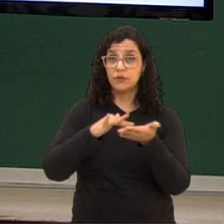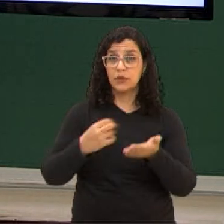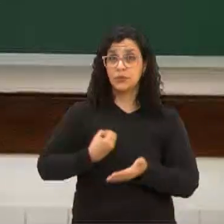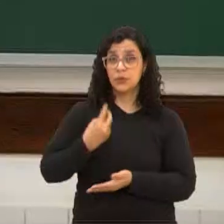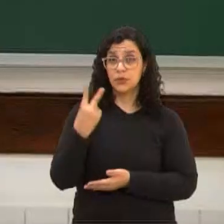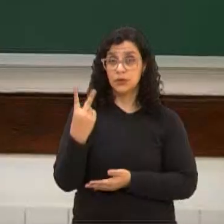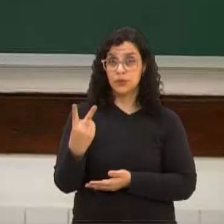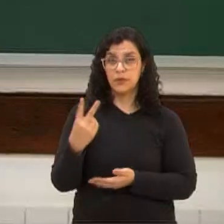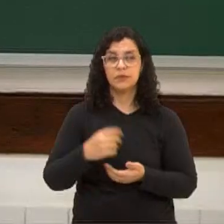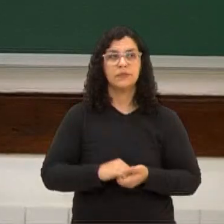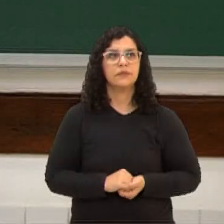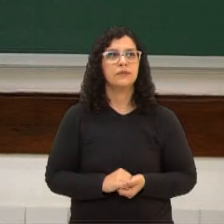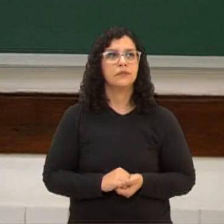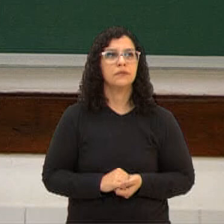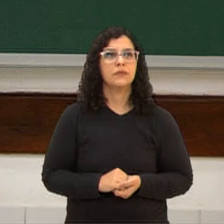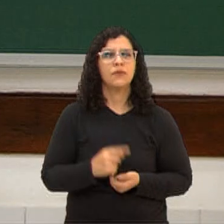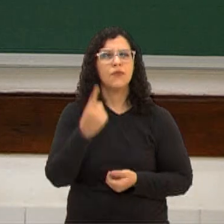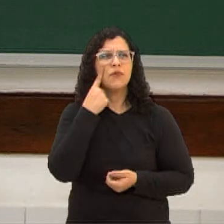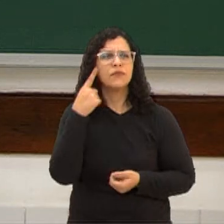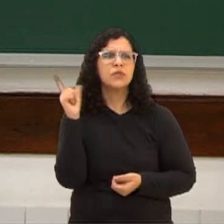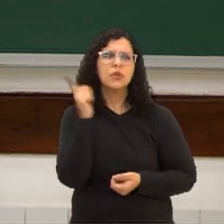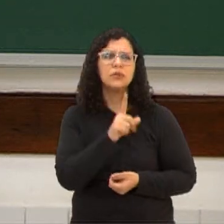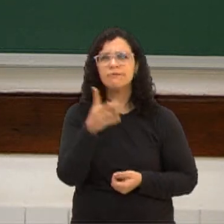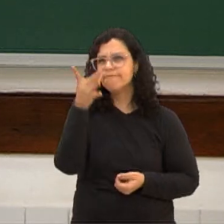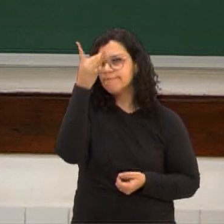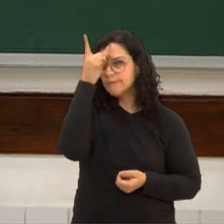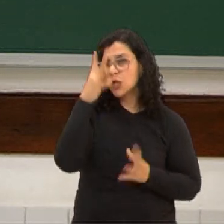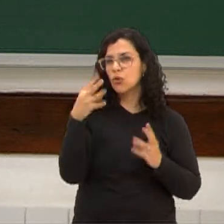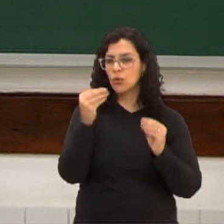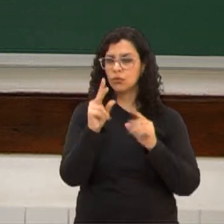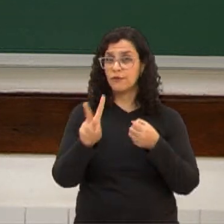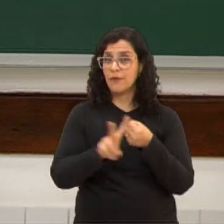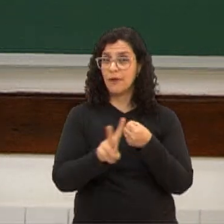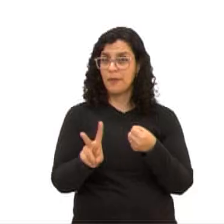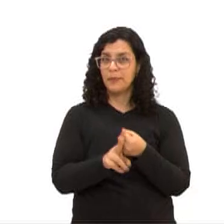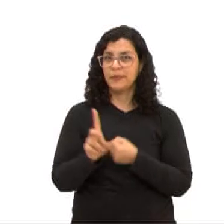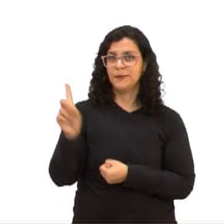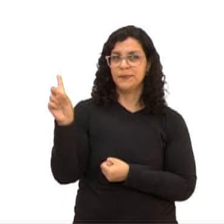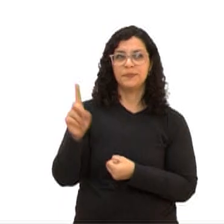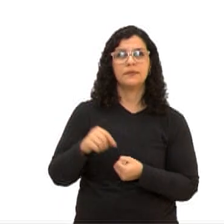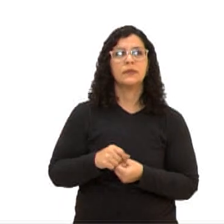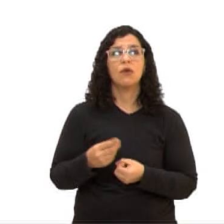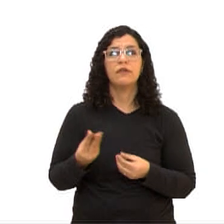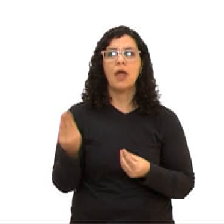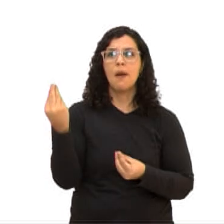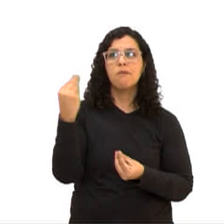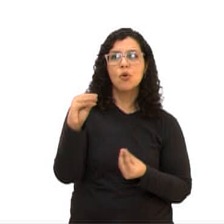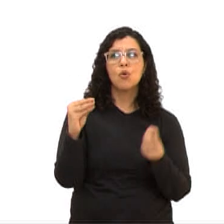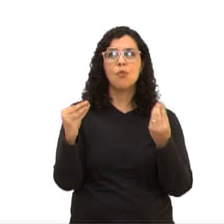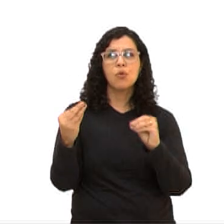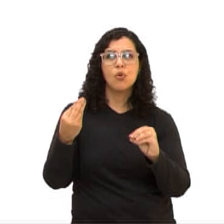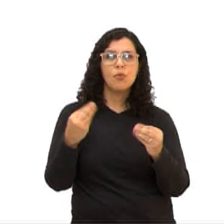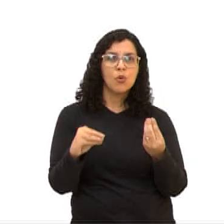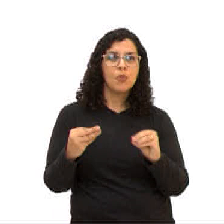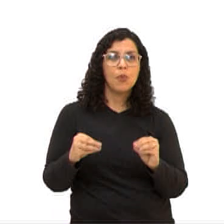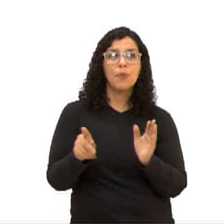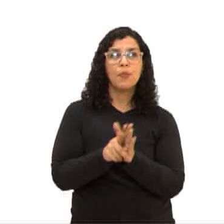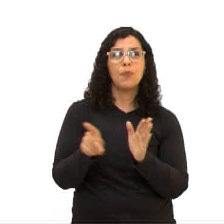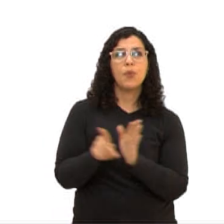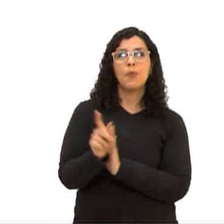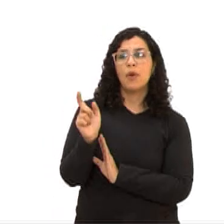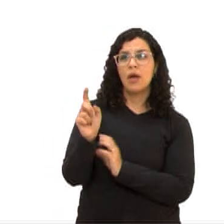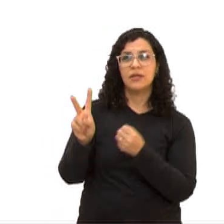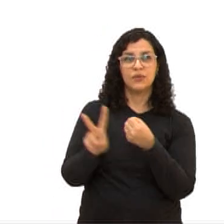Agora, uma outra atividade para ver se vocês assimilaram bem esses verbos. Completa los huecos con las